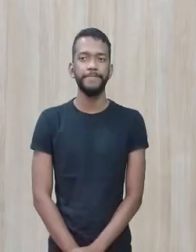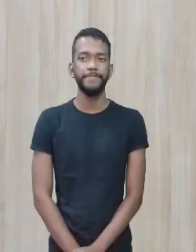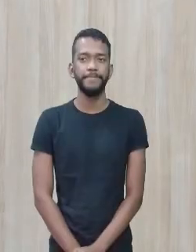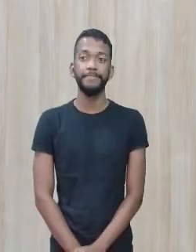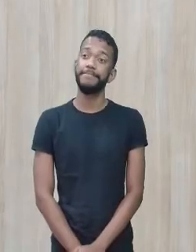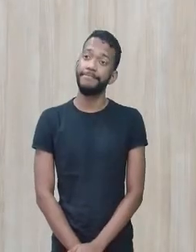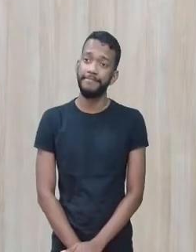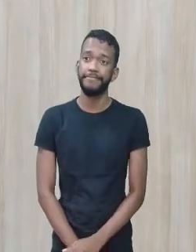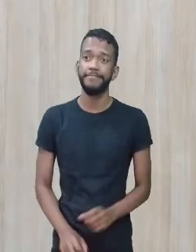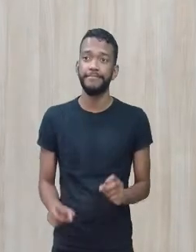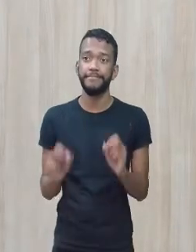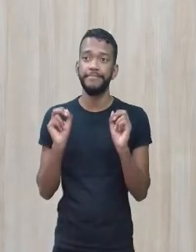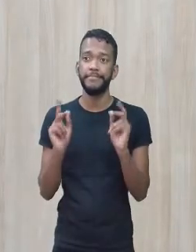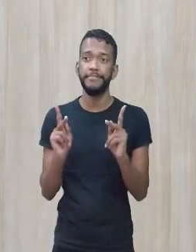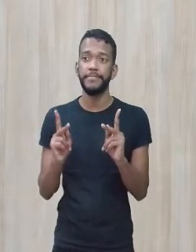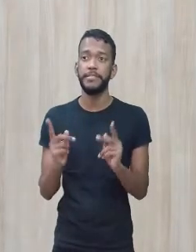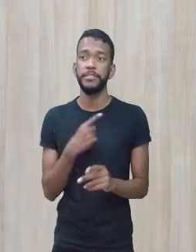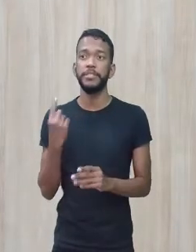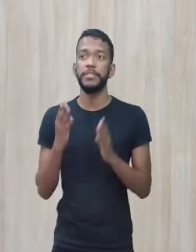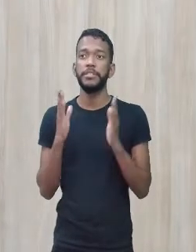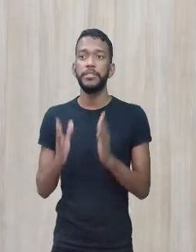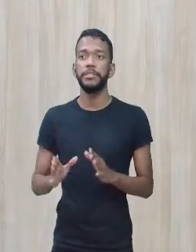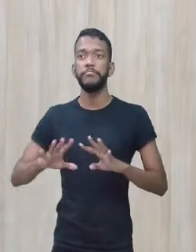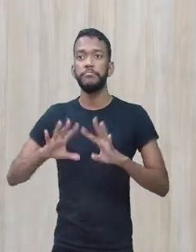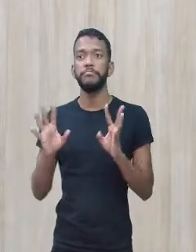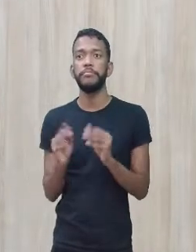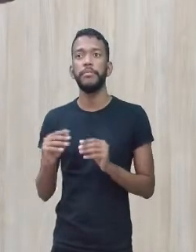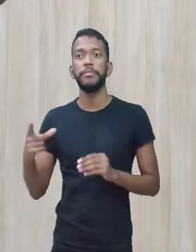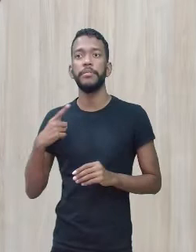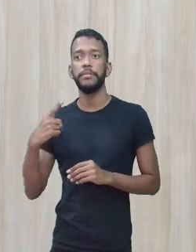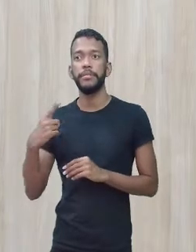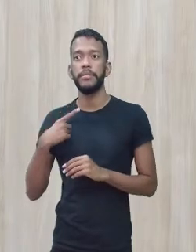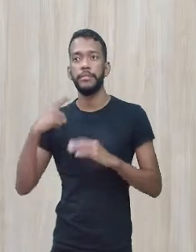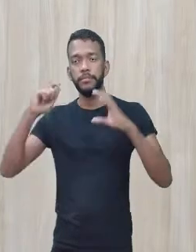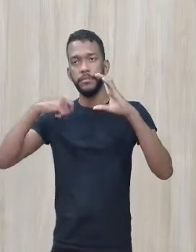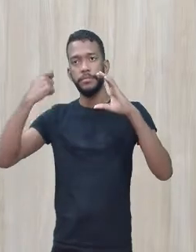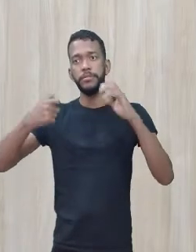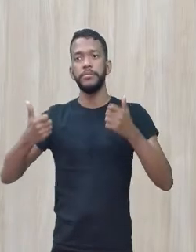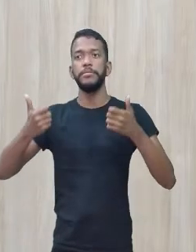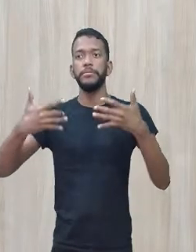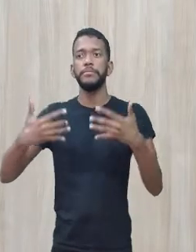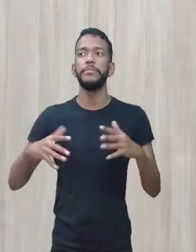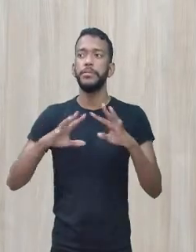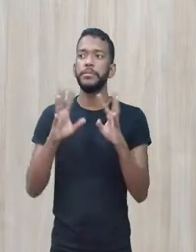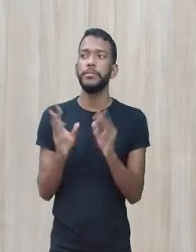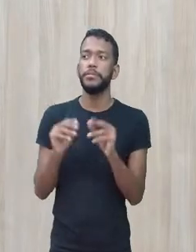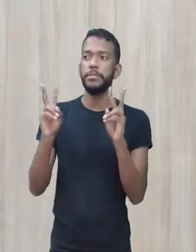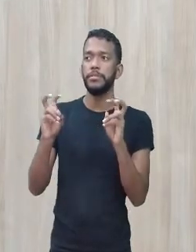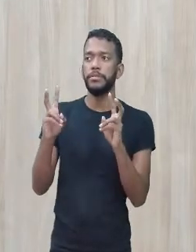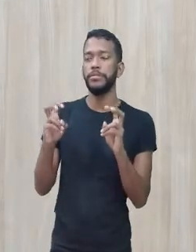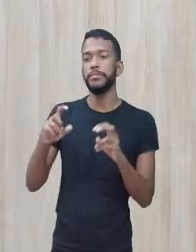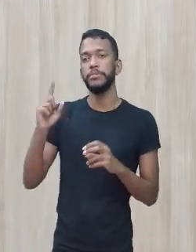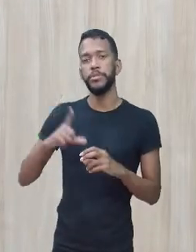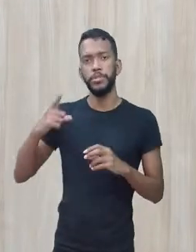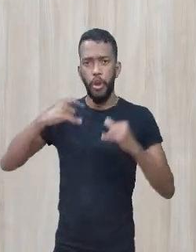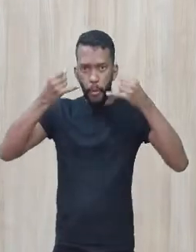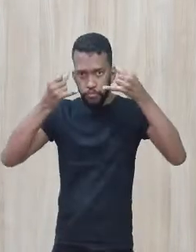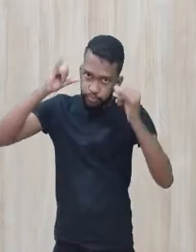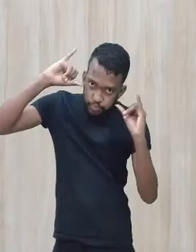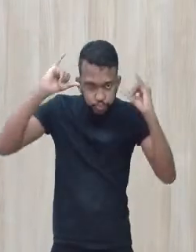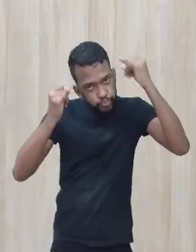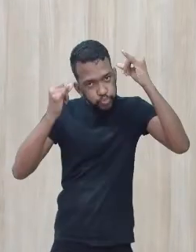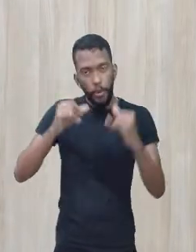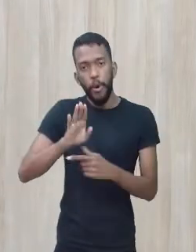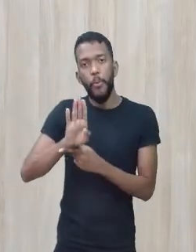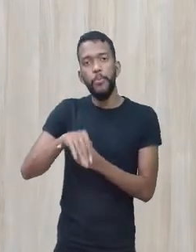Pois bem, então nós acabamos de ver um vídeo que fala um pouco sobre o Bumba Meu Boi. Você já ouviu falar